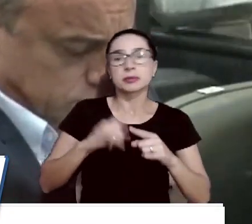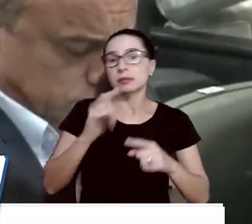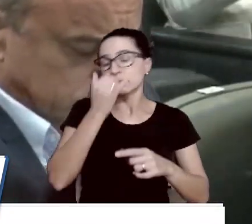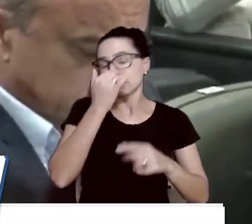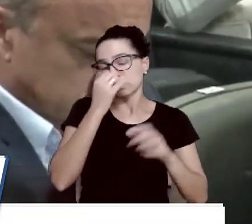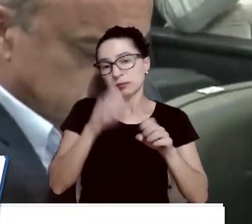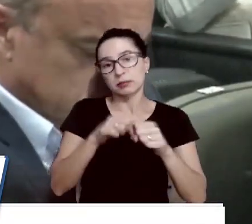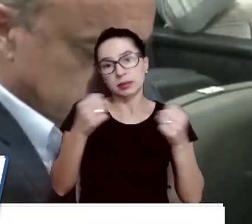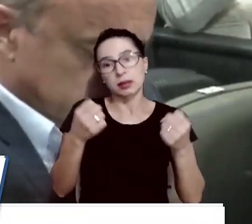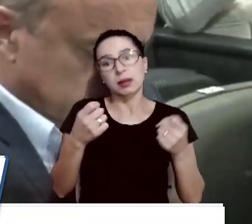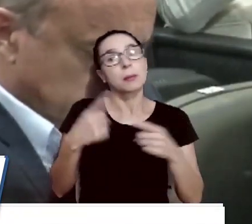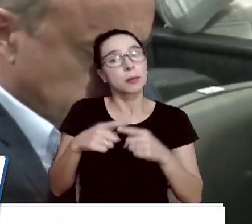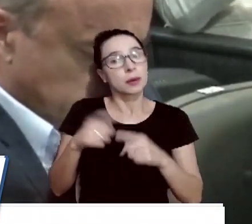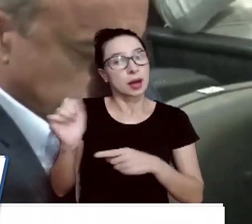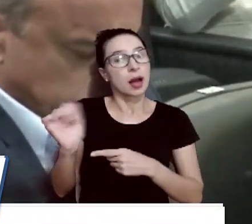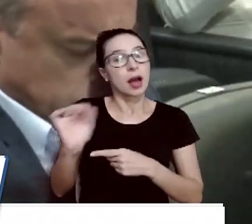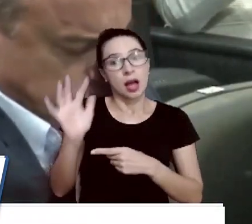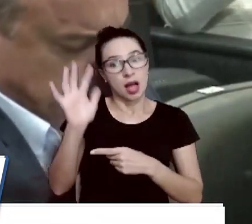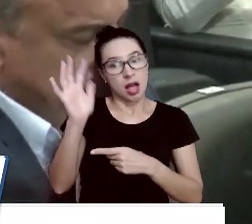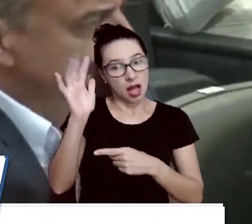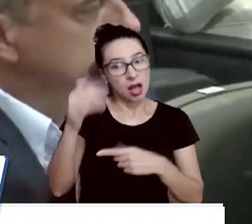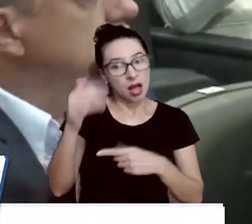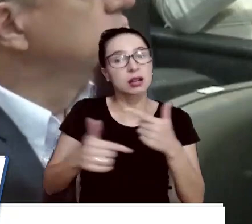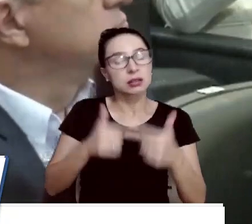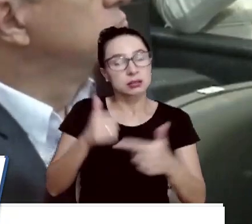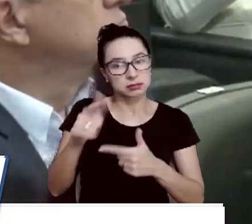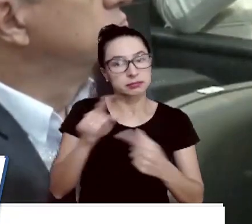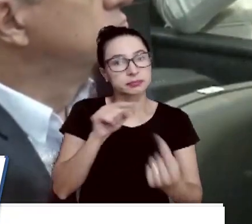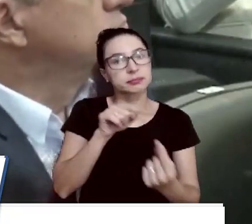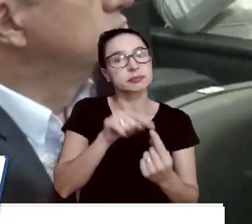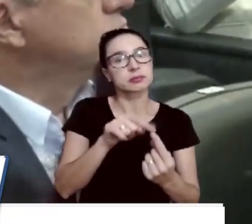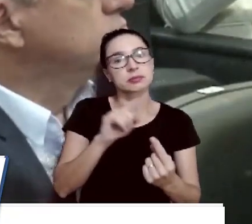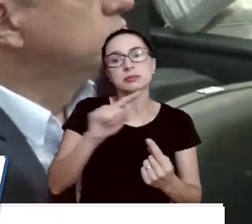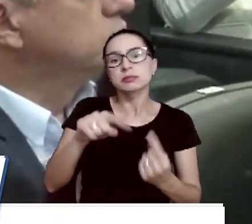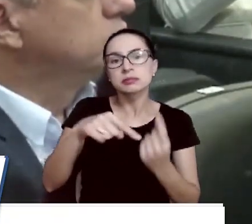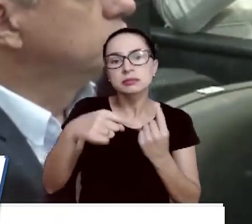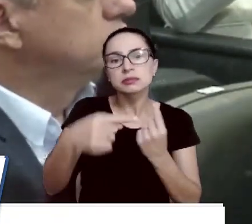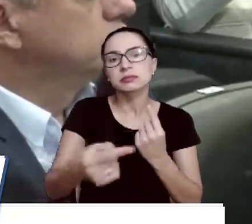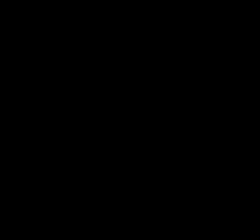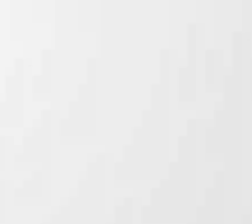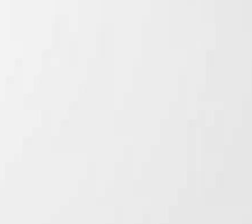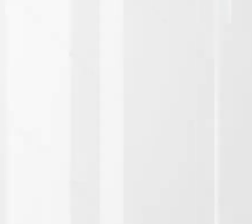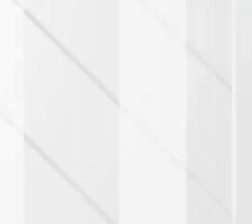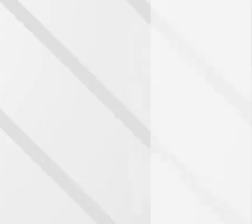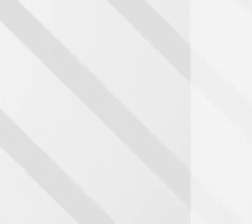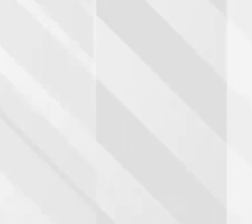que é caro, né? Aquele serviço que foi prestado e, logo em seguida, ser danificado.